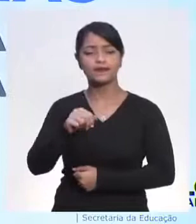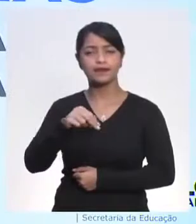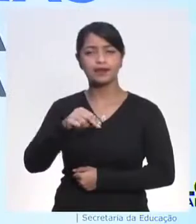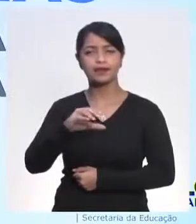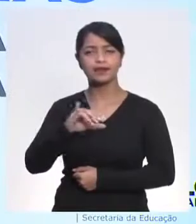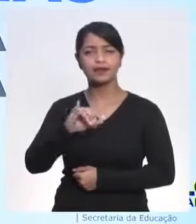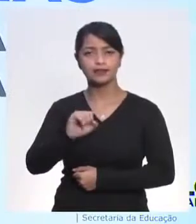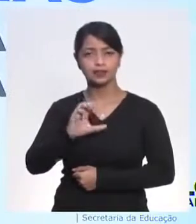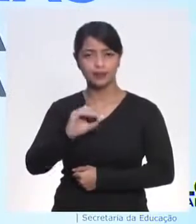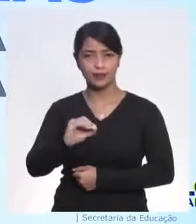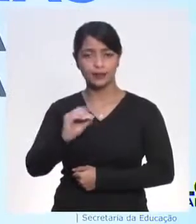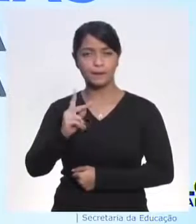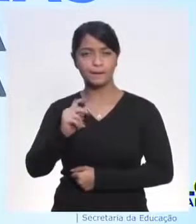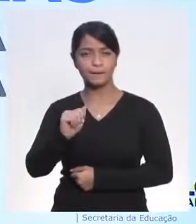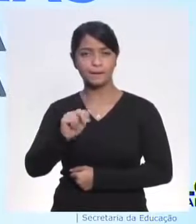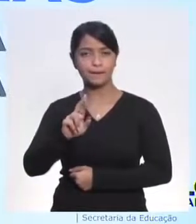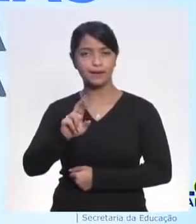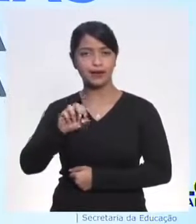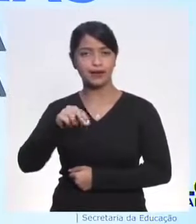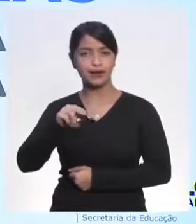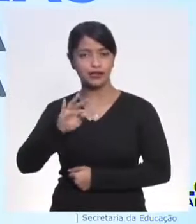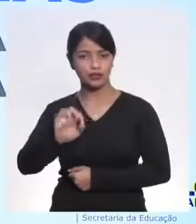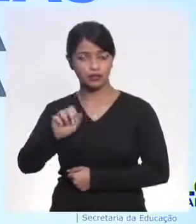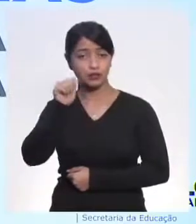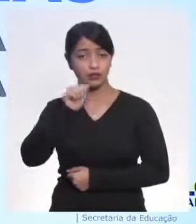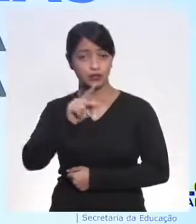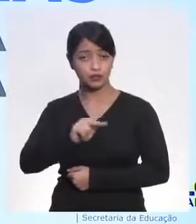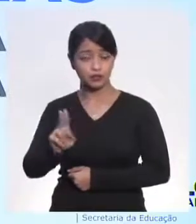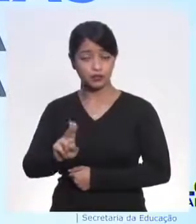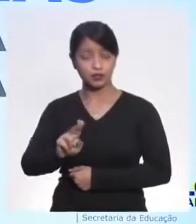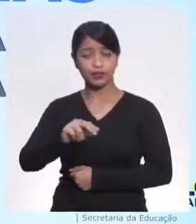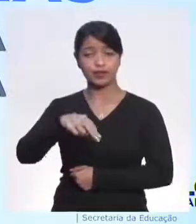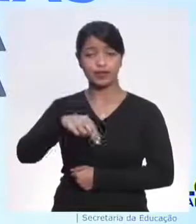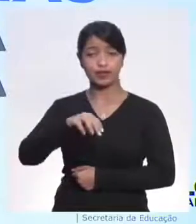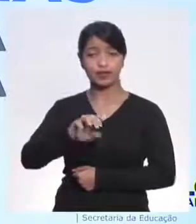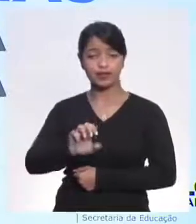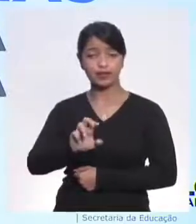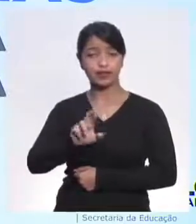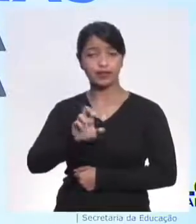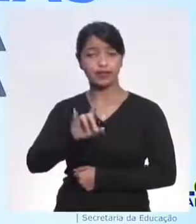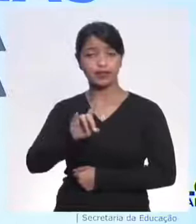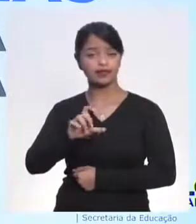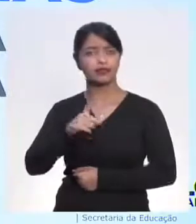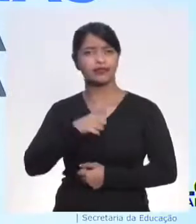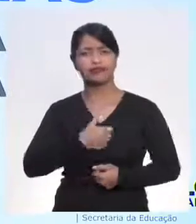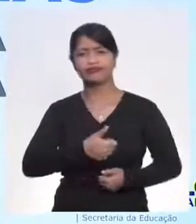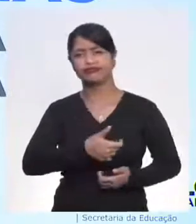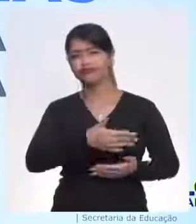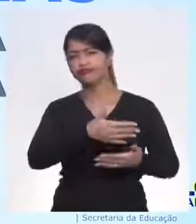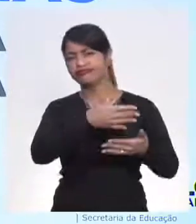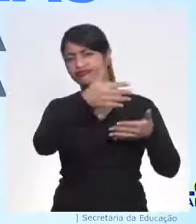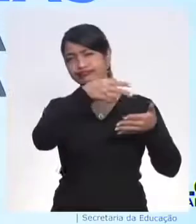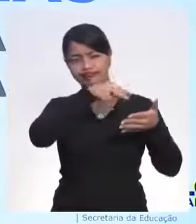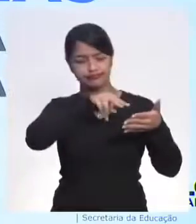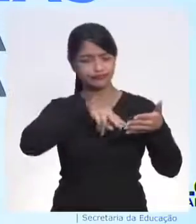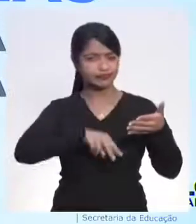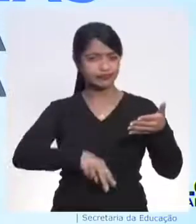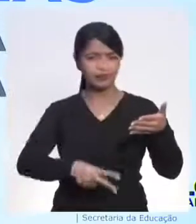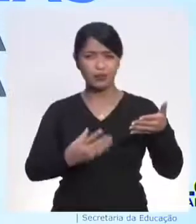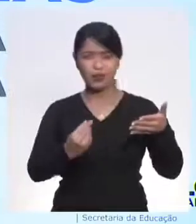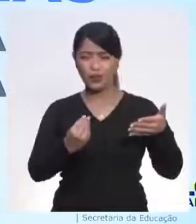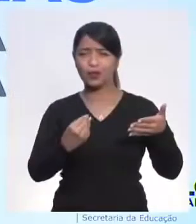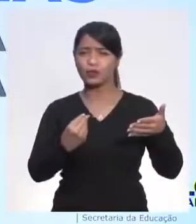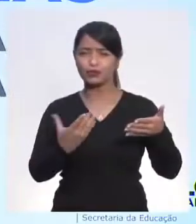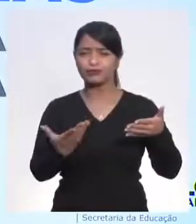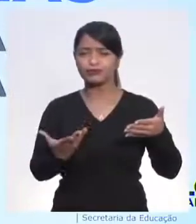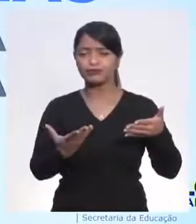Parente, da professora Nereide, que está participando também. São muitos, né? Sim. Muitos aqui participando. Eu